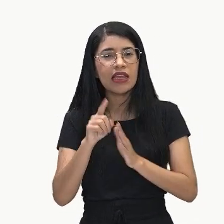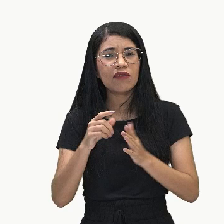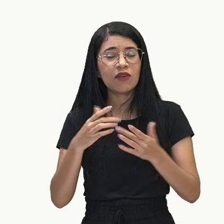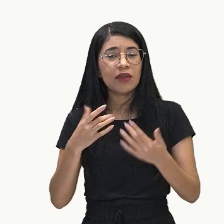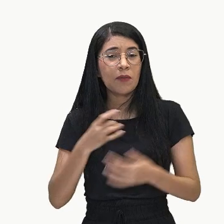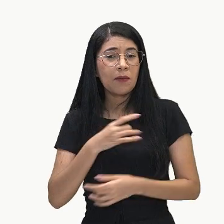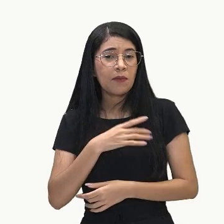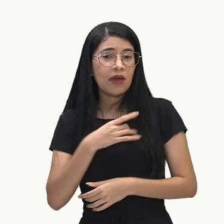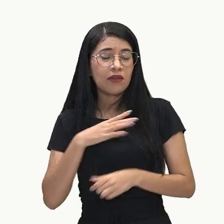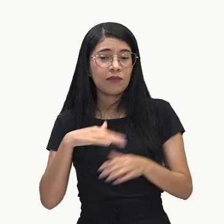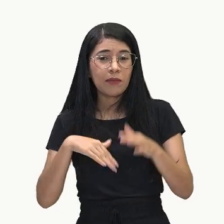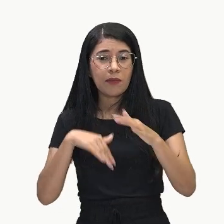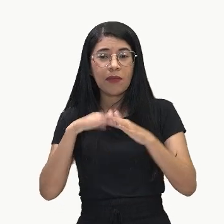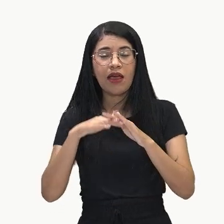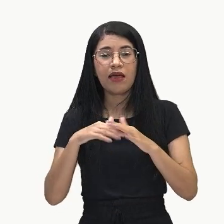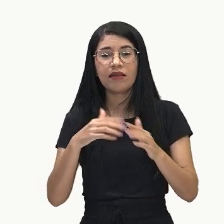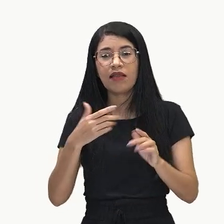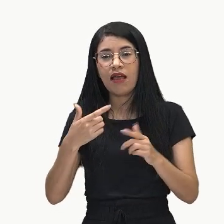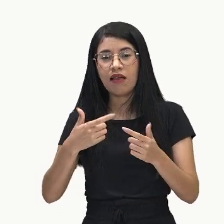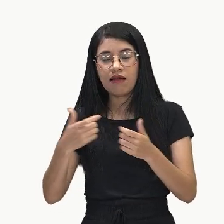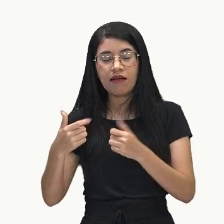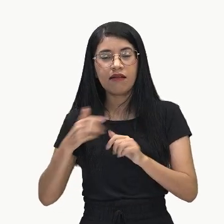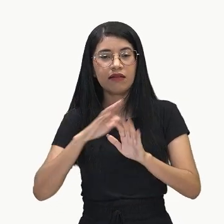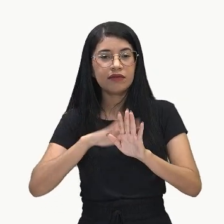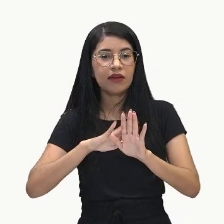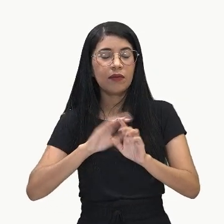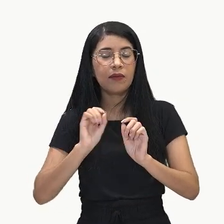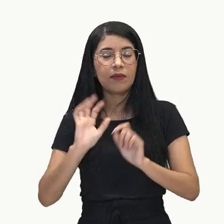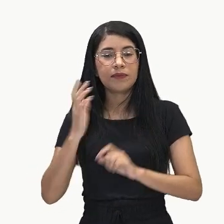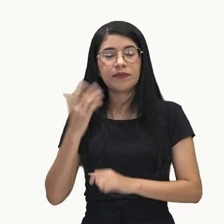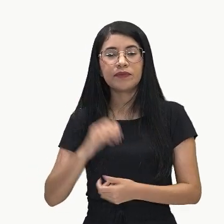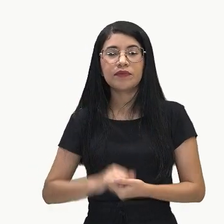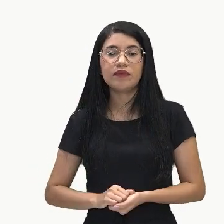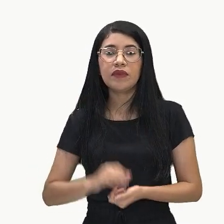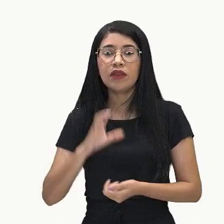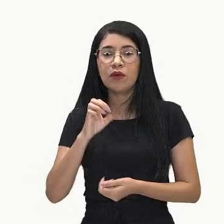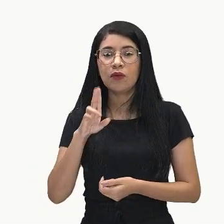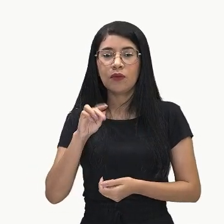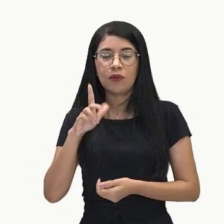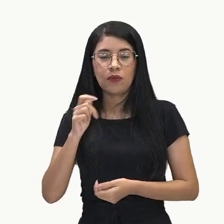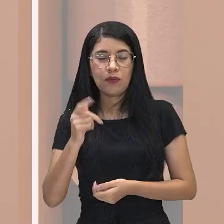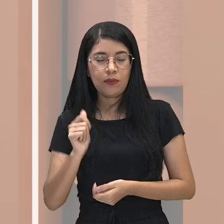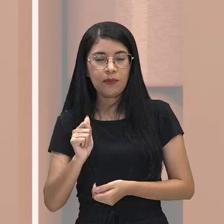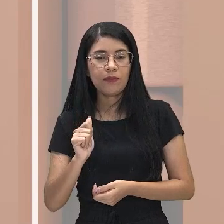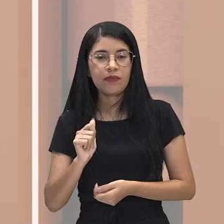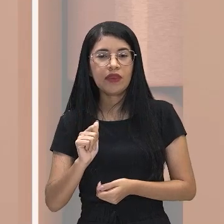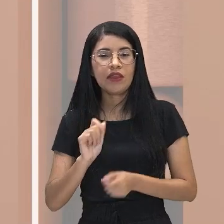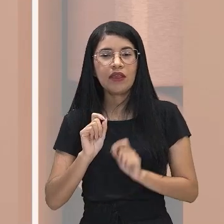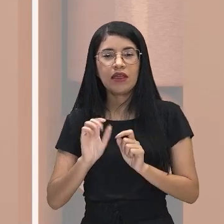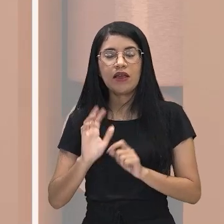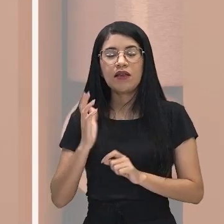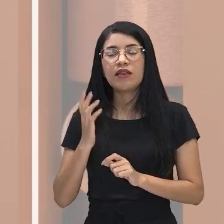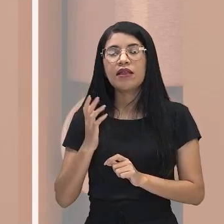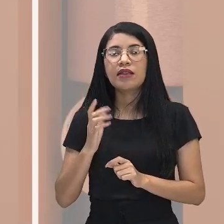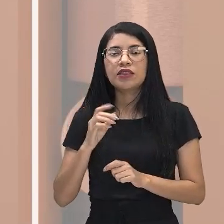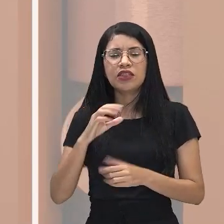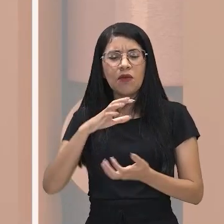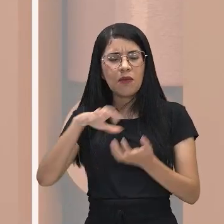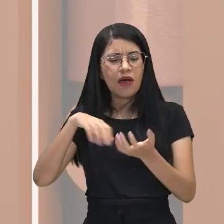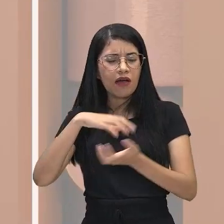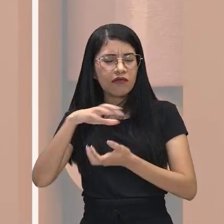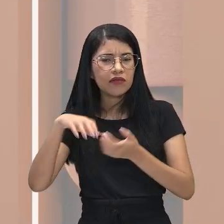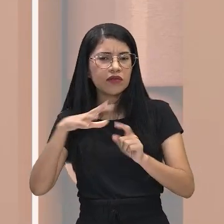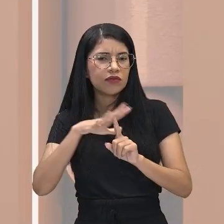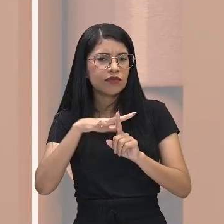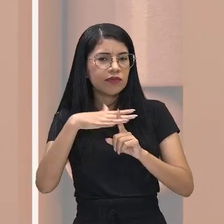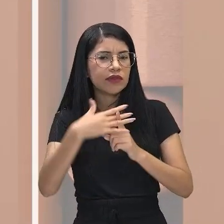Guerra Fria. O que aconteceu, gente? Cuba, que naquela época era um país que tinha passado recentemente por uma revolução